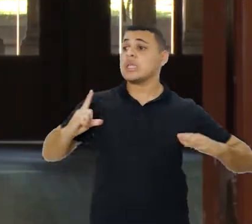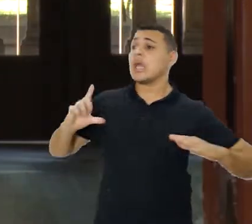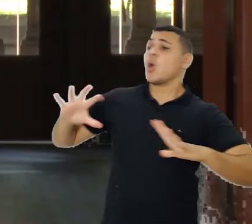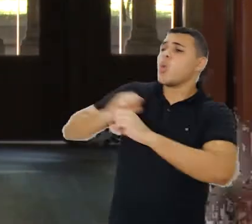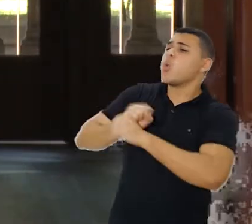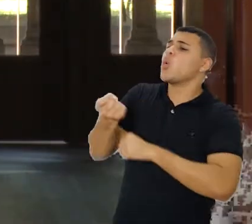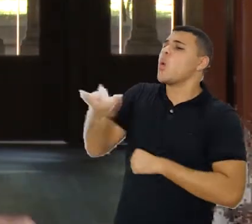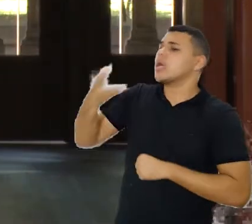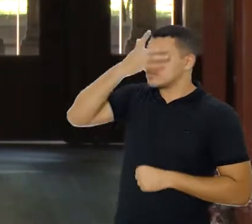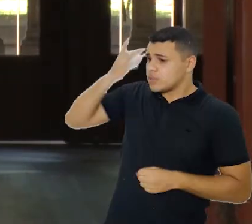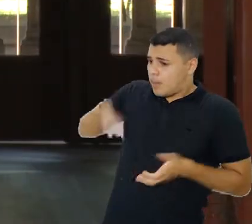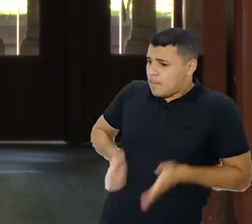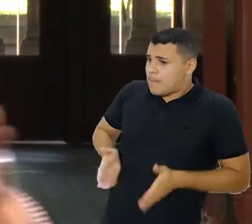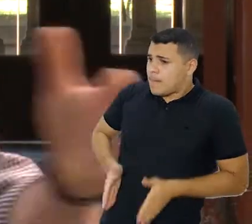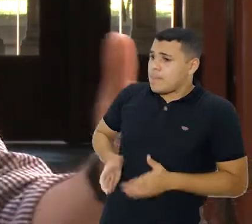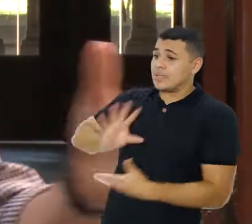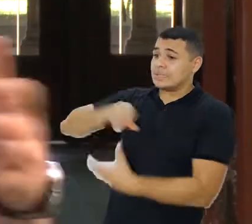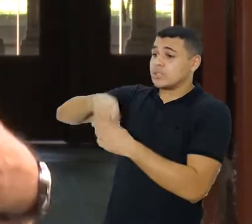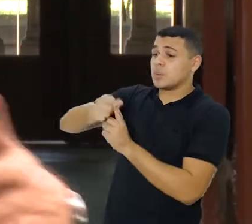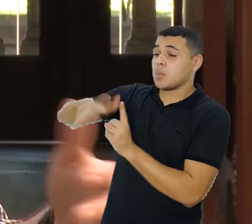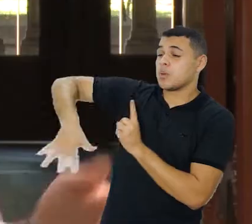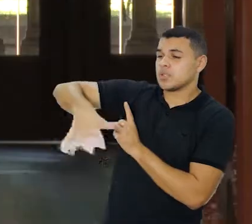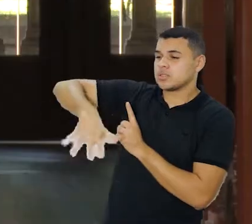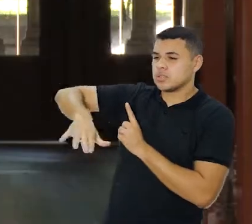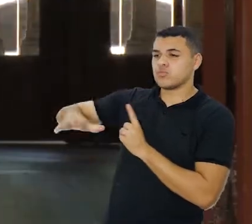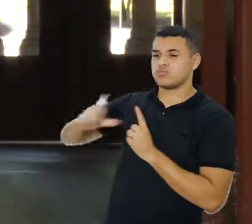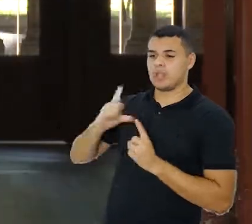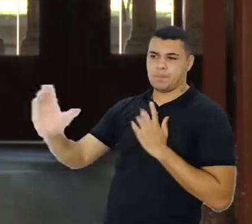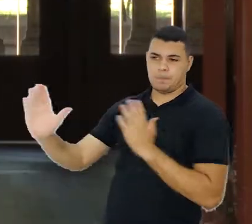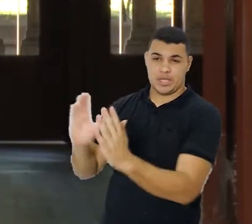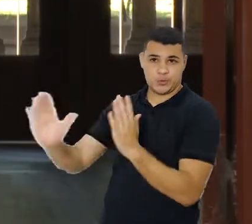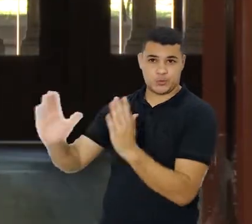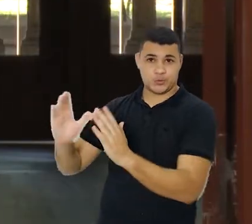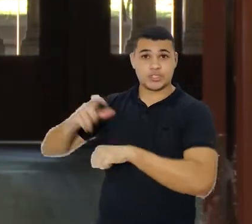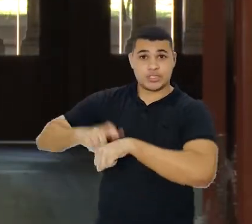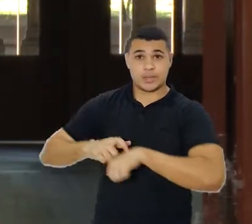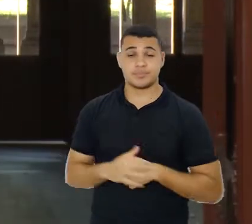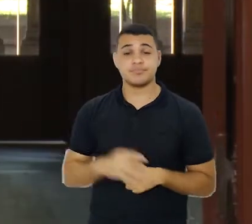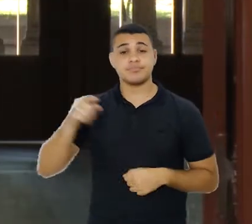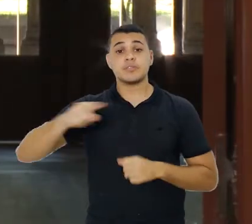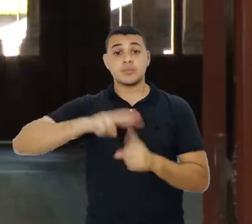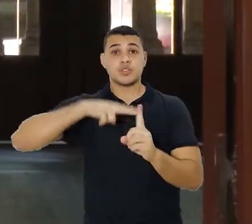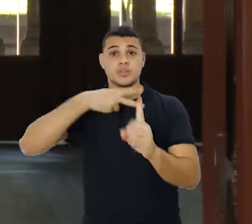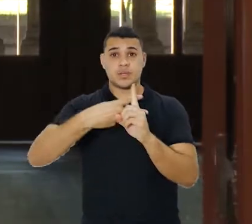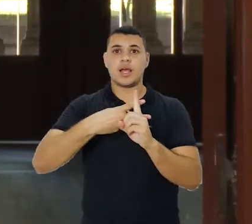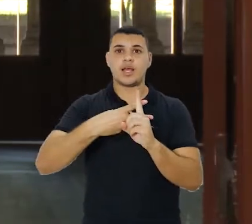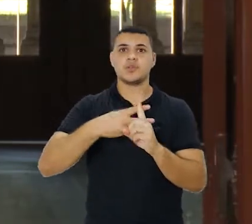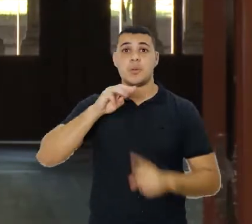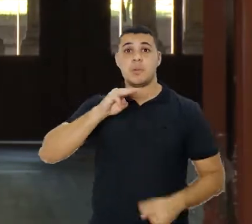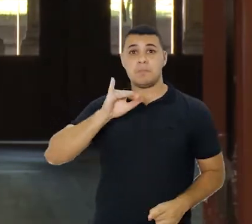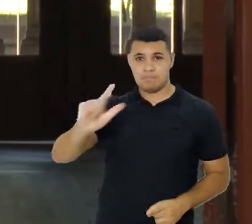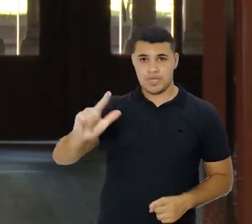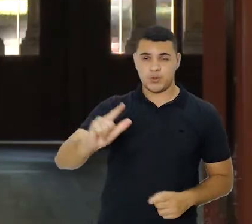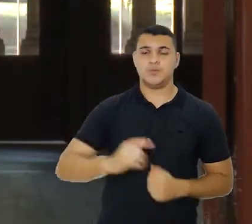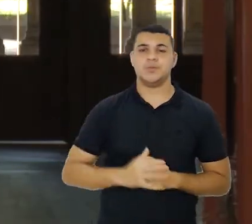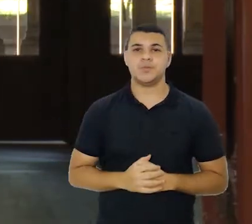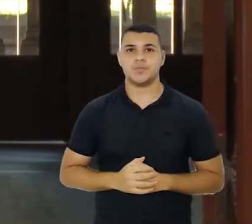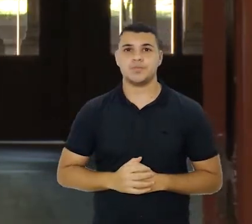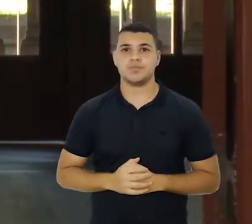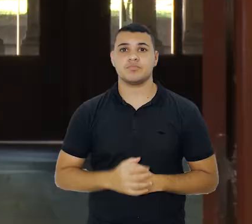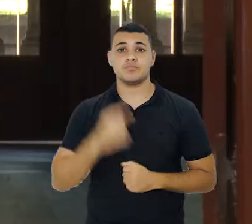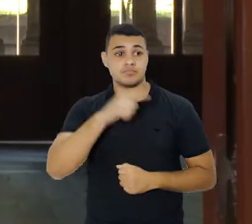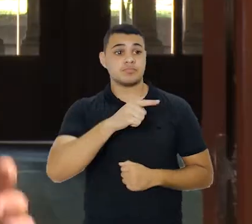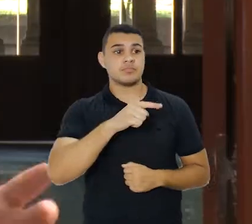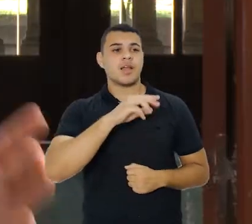pelo total de nascidos vivos numa população num determinado período de tempo, multiplicado por 1000. Tá?